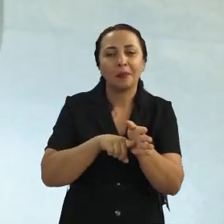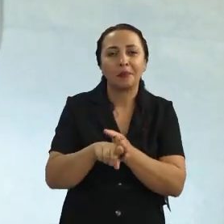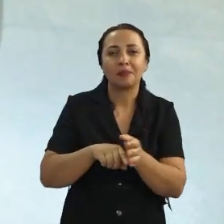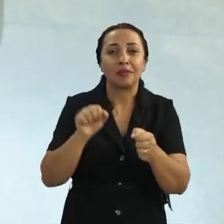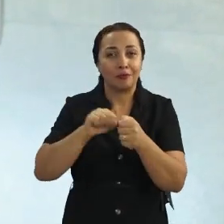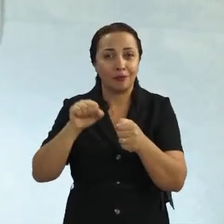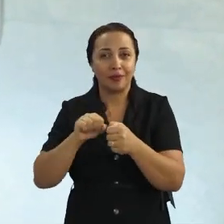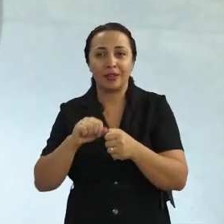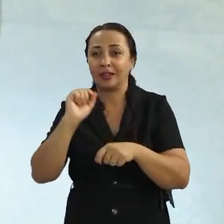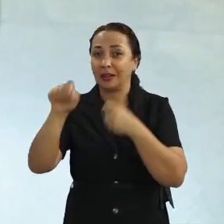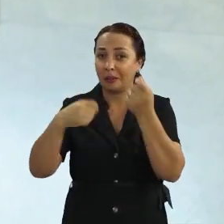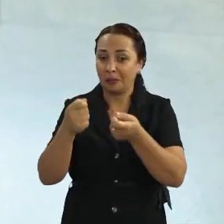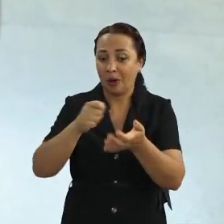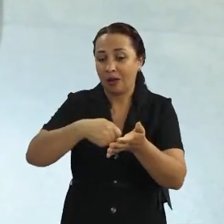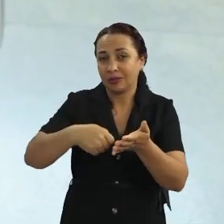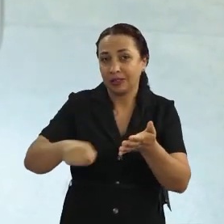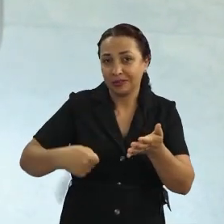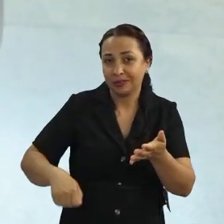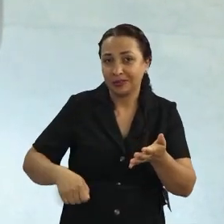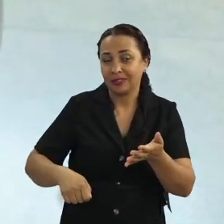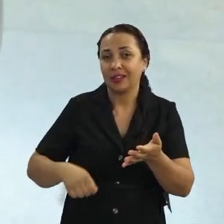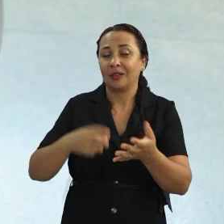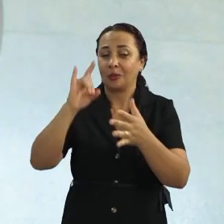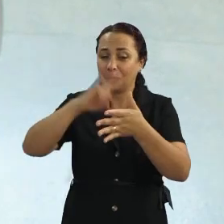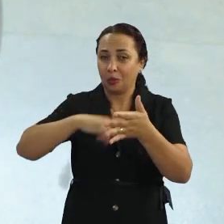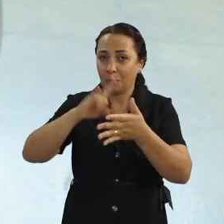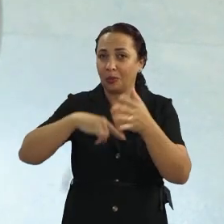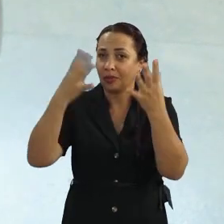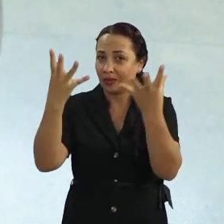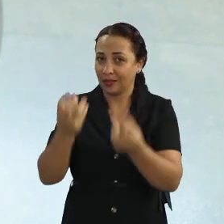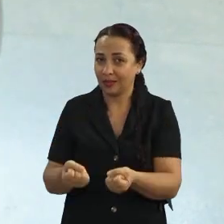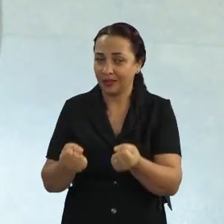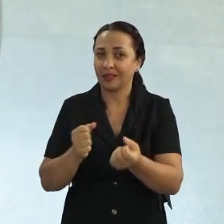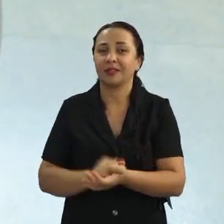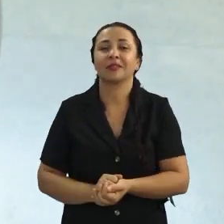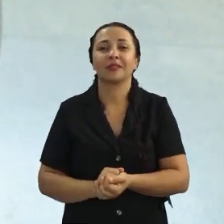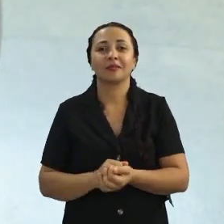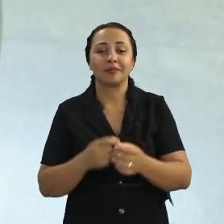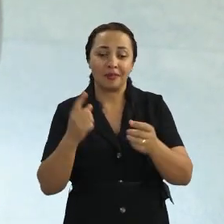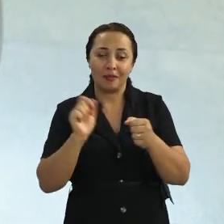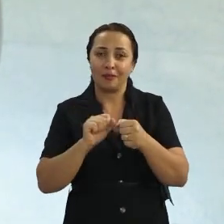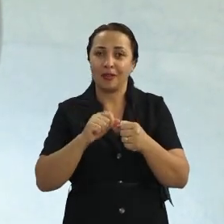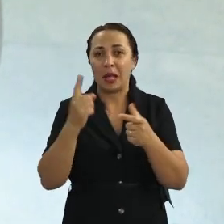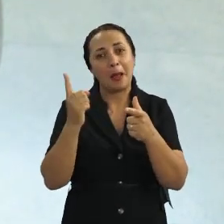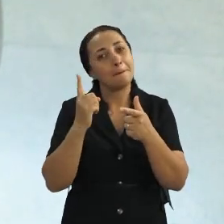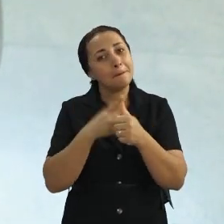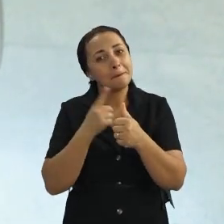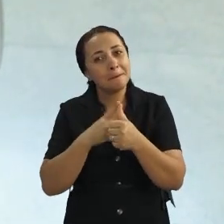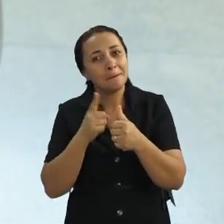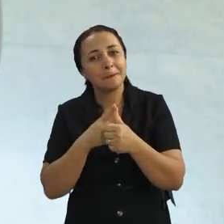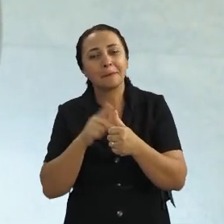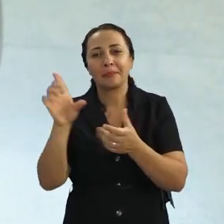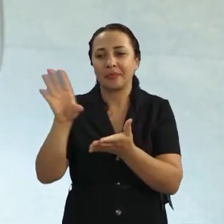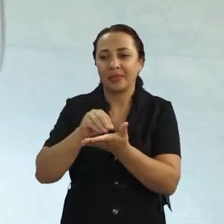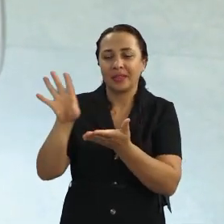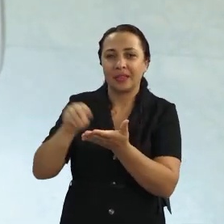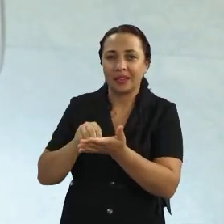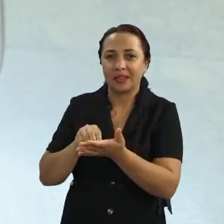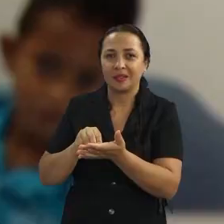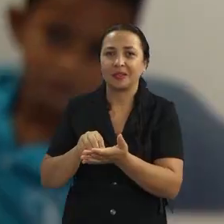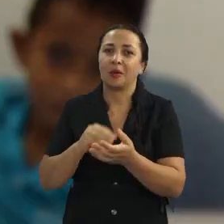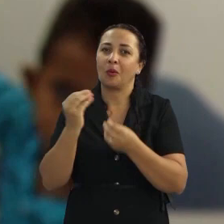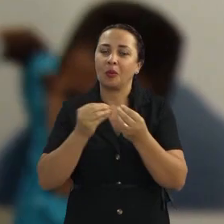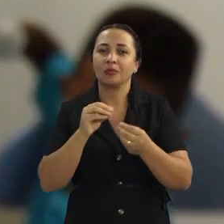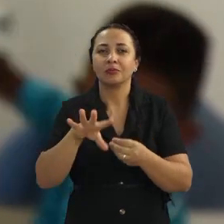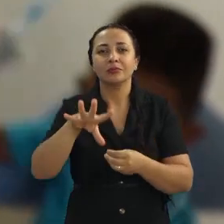a pesquisa em si e depois de assinado o termo de consentimento e consentimento a gente faz a primeira tomada das primeiras dados que a gente